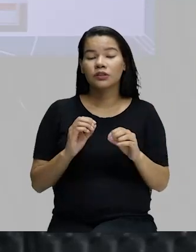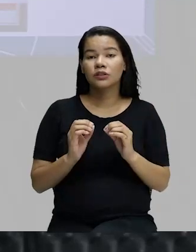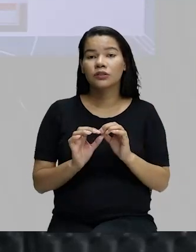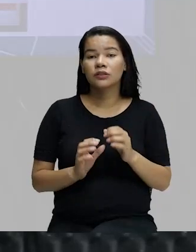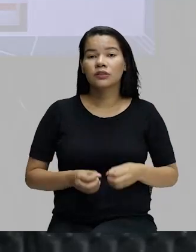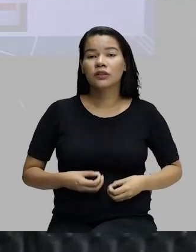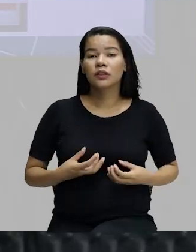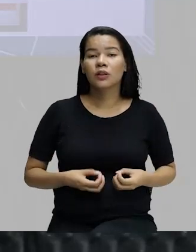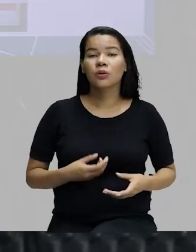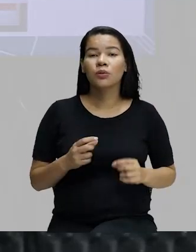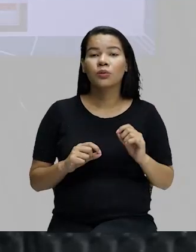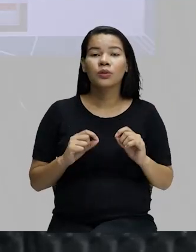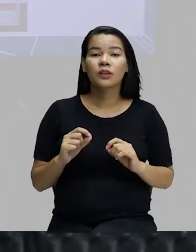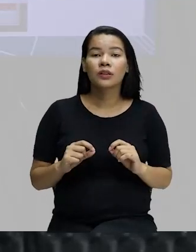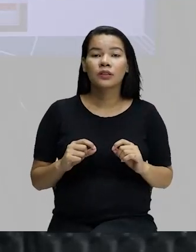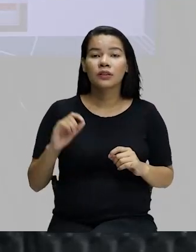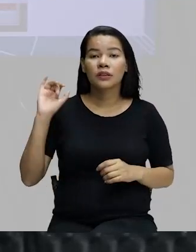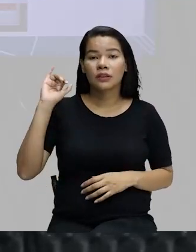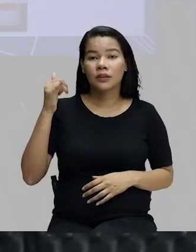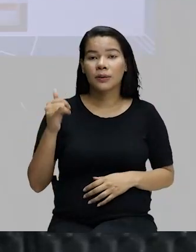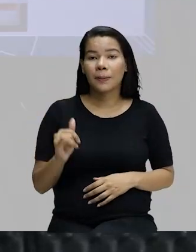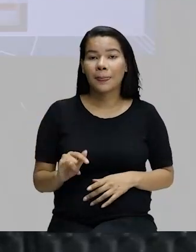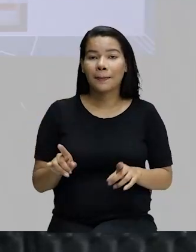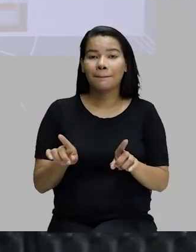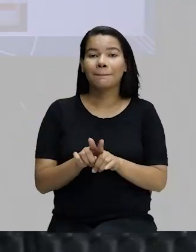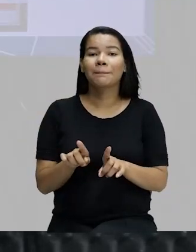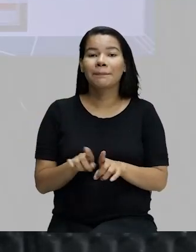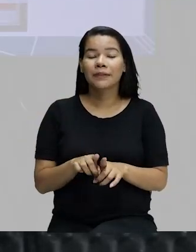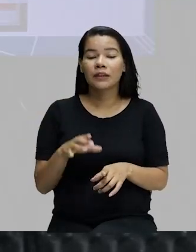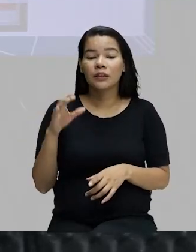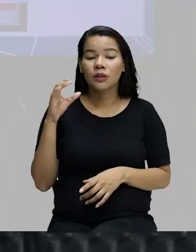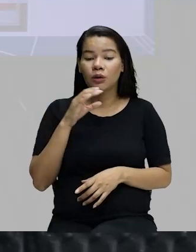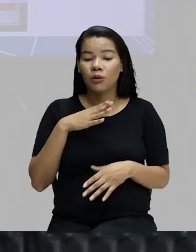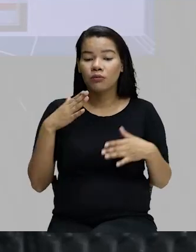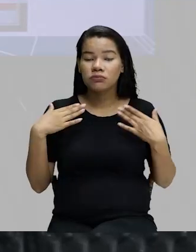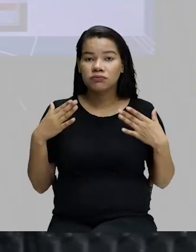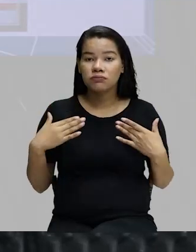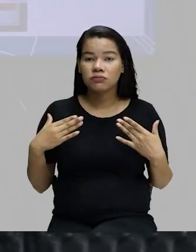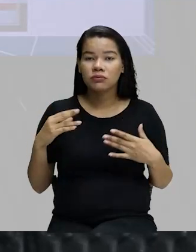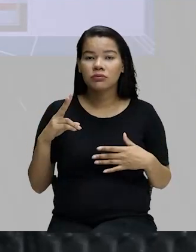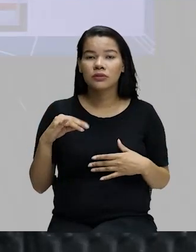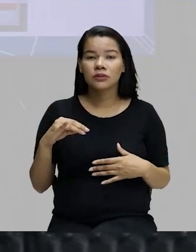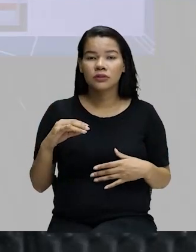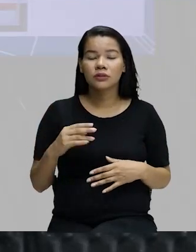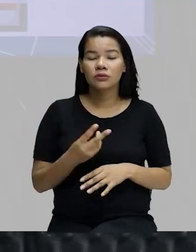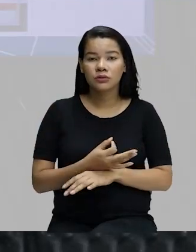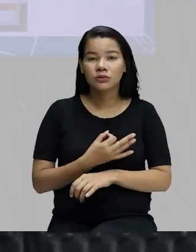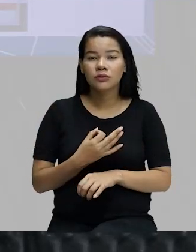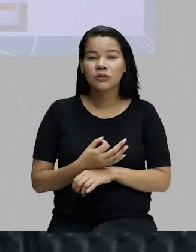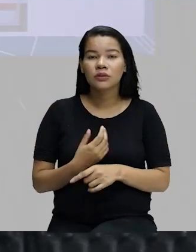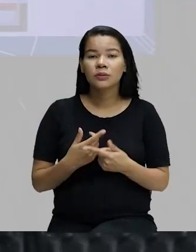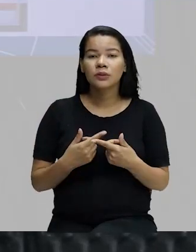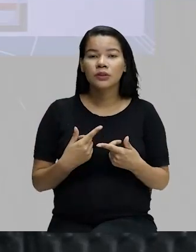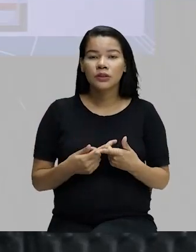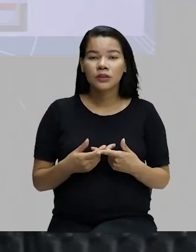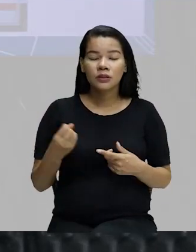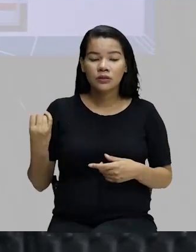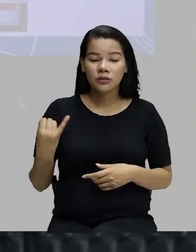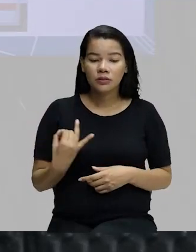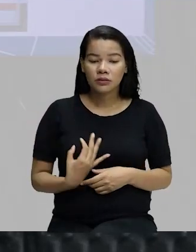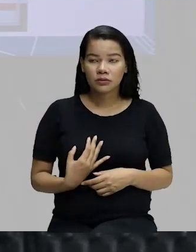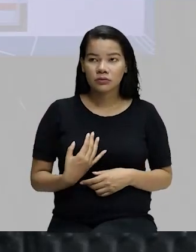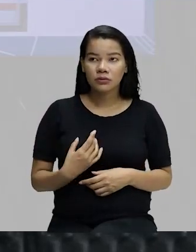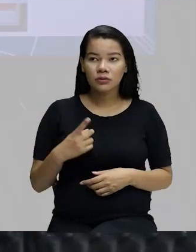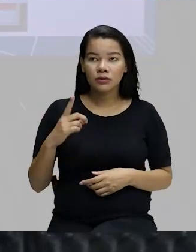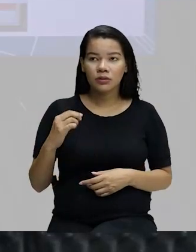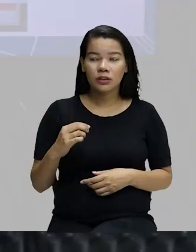gerar energia, vai gerar calor. Esse calor vai ser suficiente, porque a quantidade de calor gerada ela